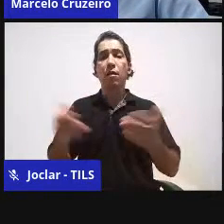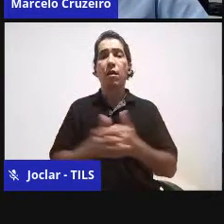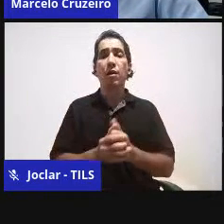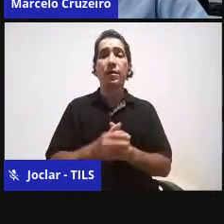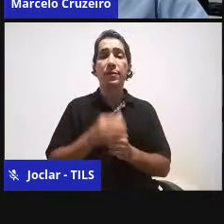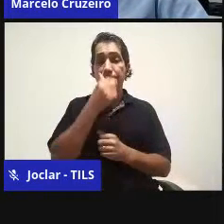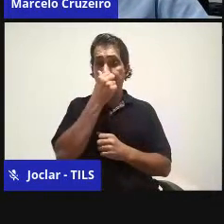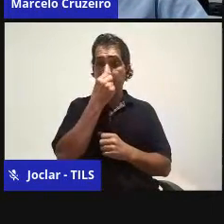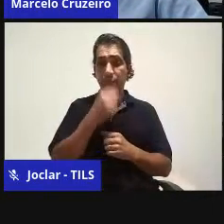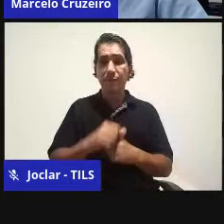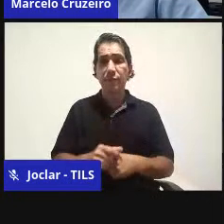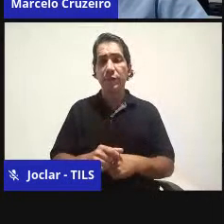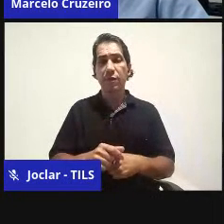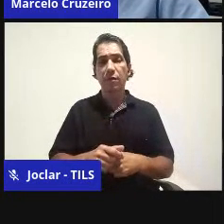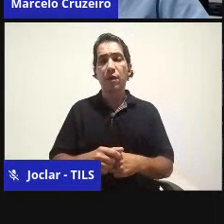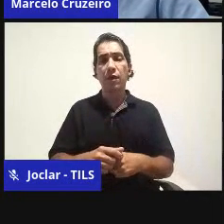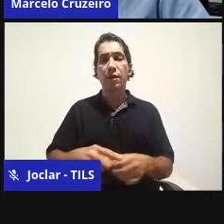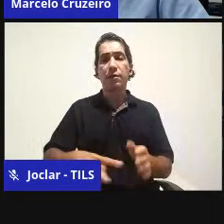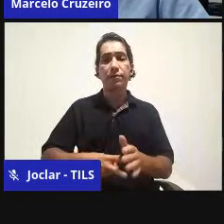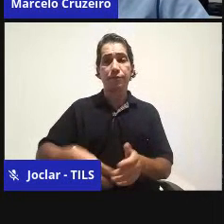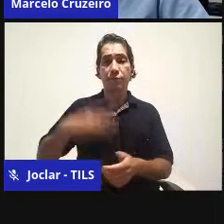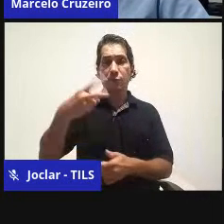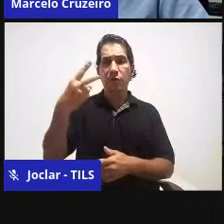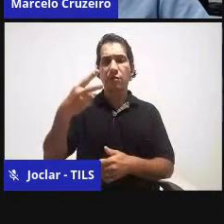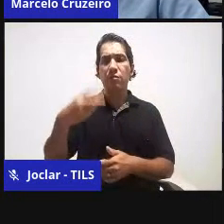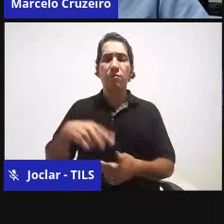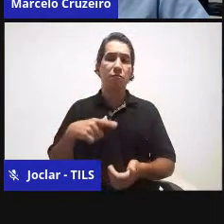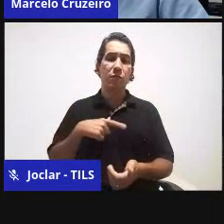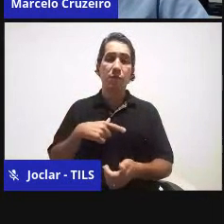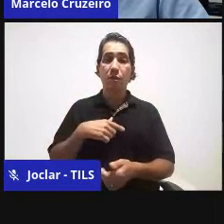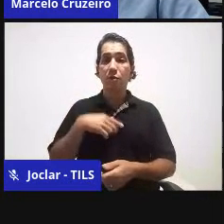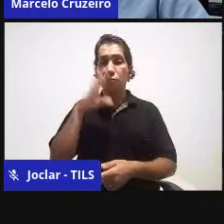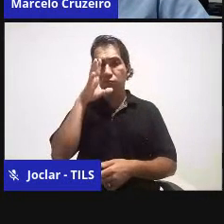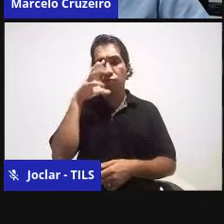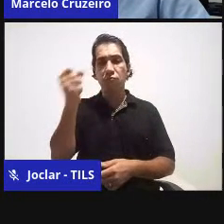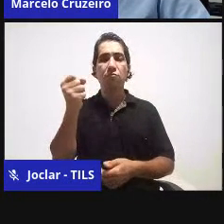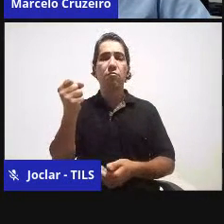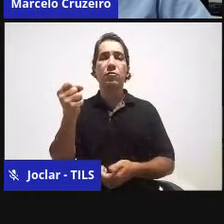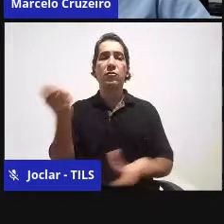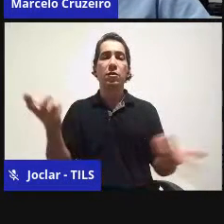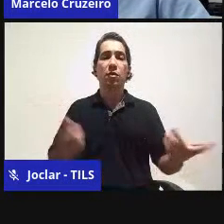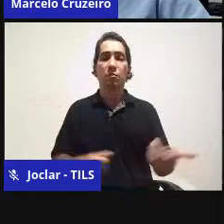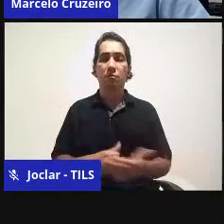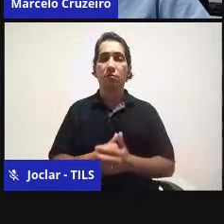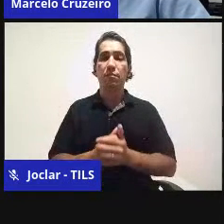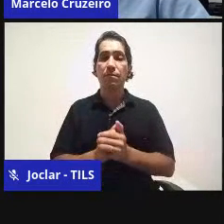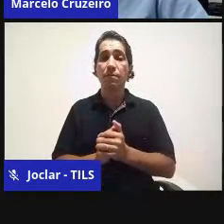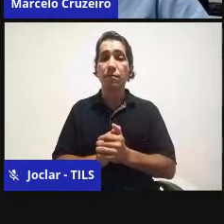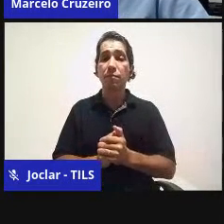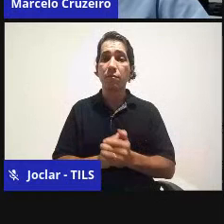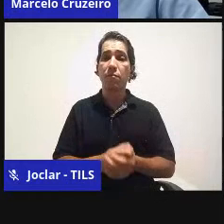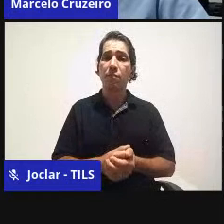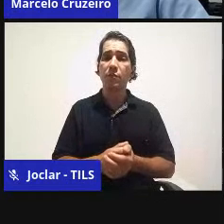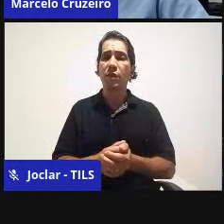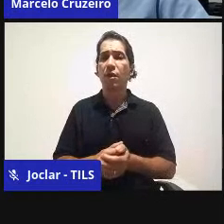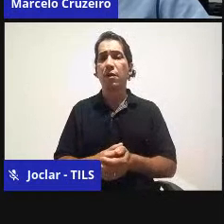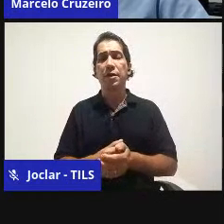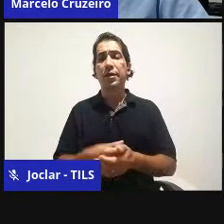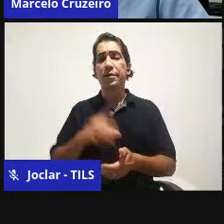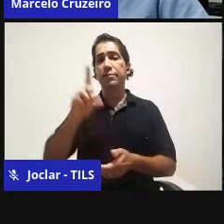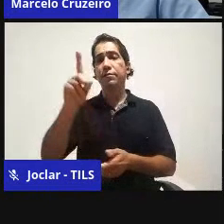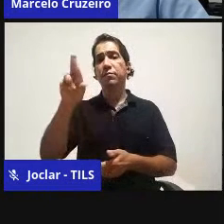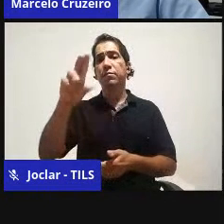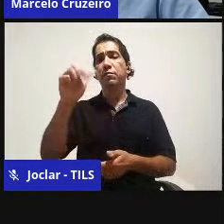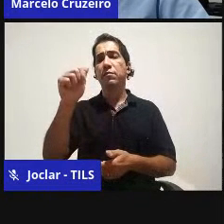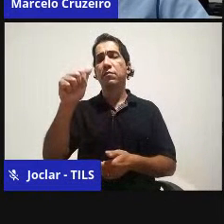que são as nossas soluções, muito rapidamente. Então, para todas esses drivers da indústria 4.0 aqui, a